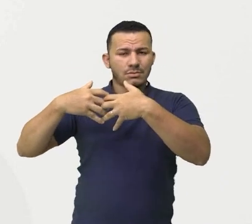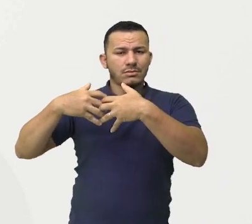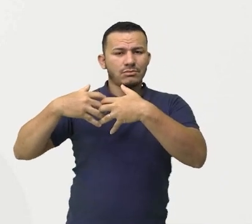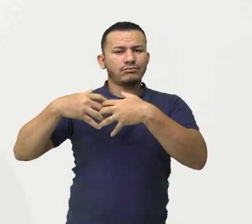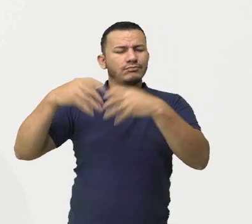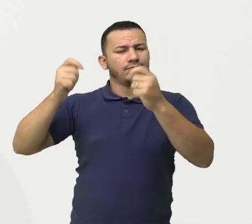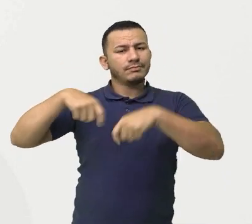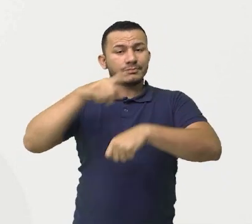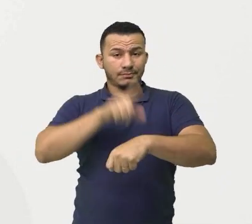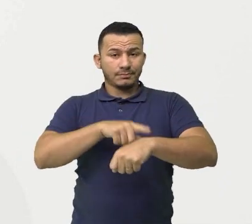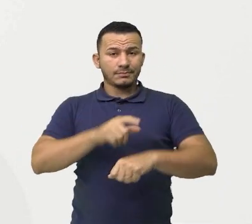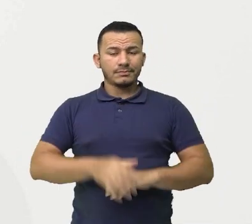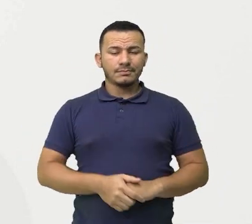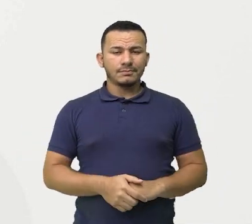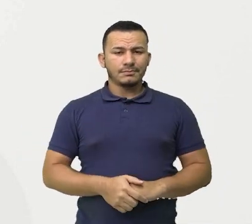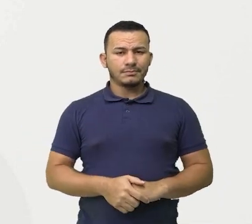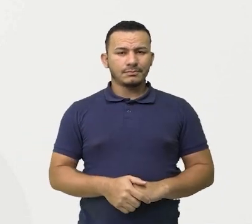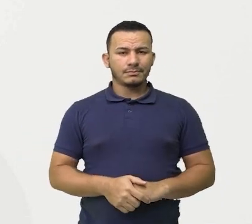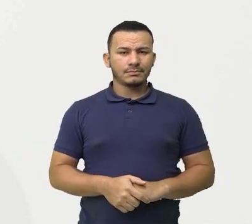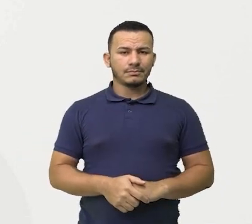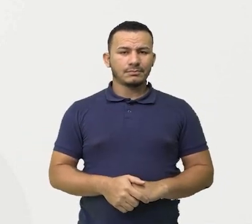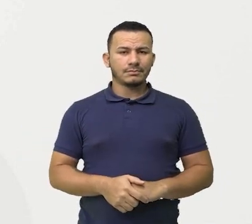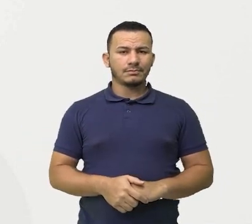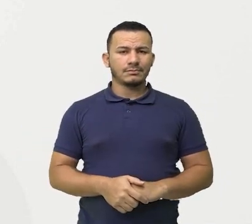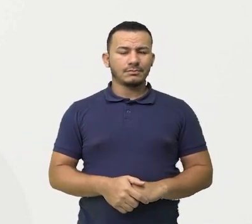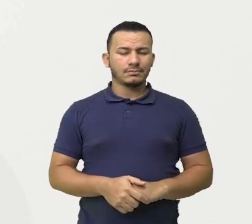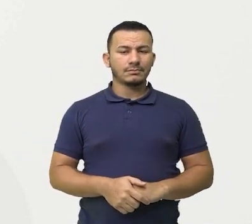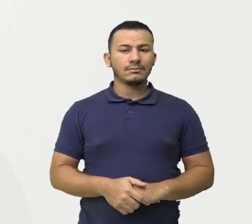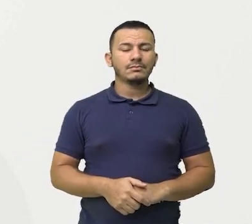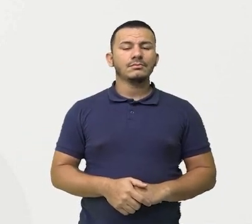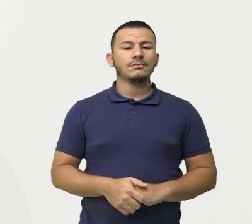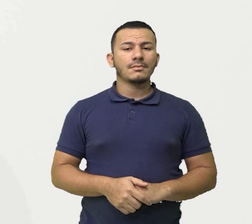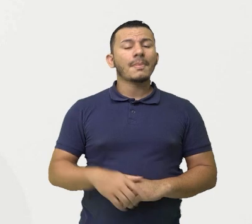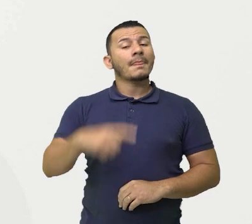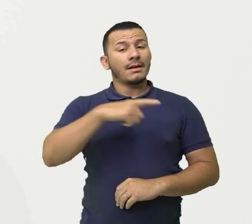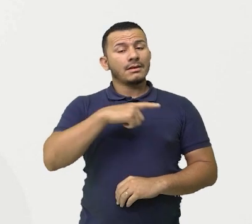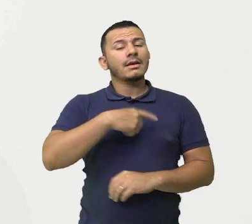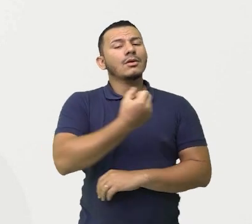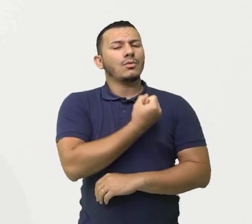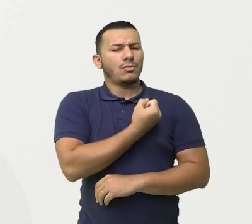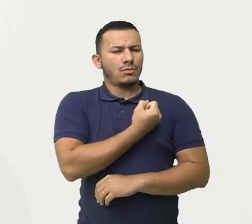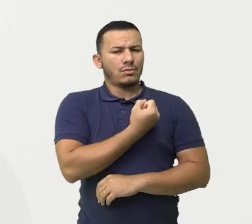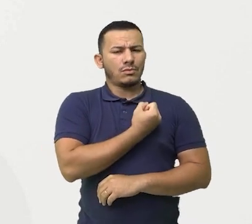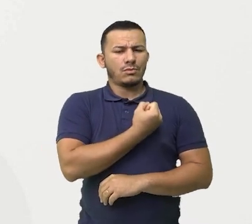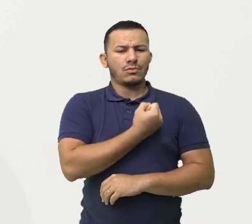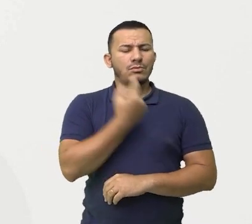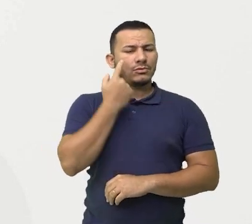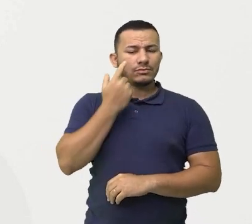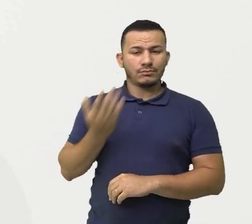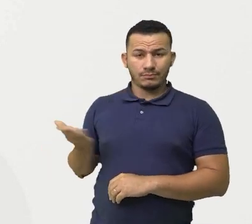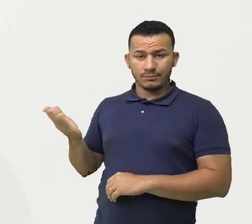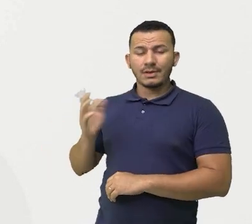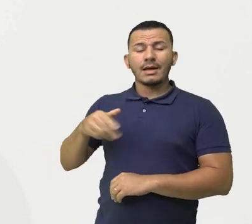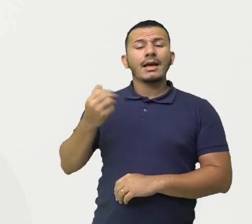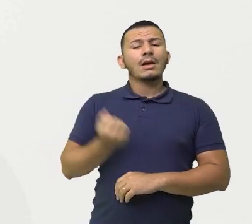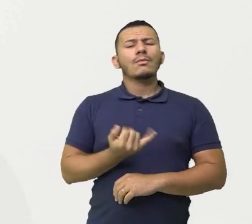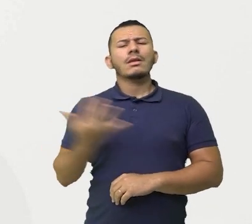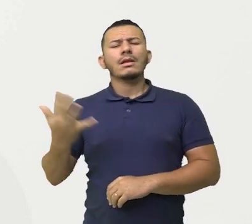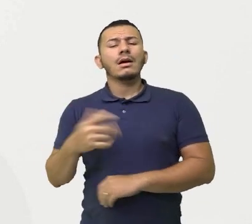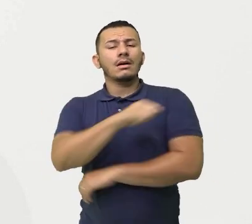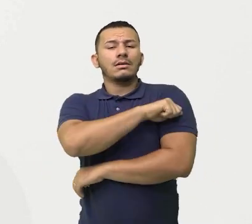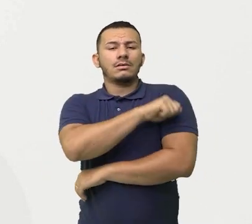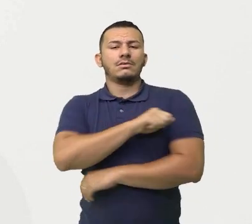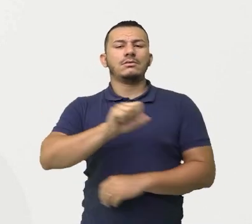porcentagens, cálculo mental de porcentagem, tomando como referência o valor, né? A quantidade de